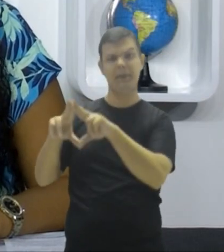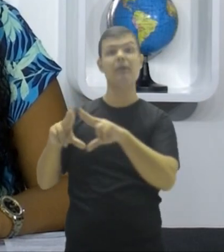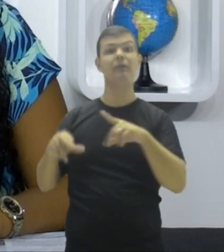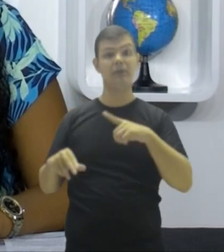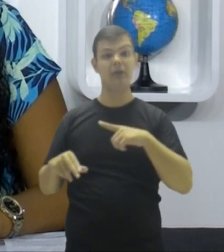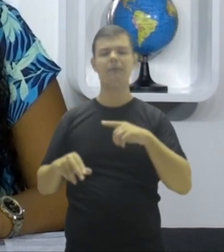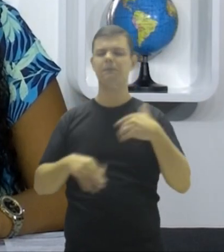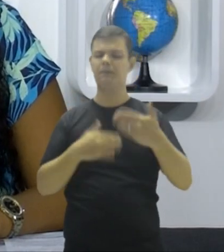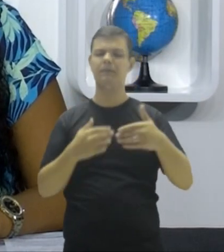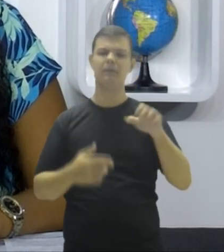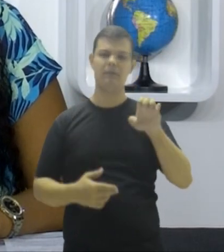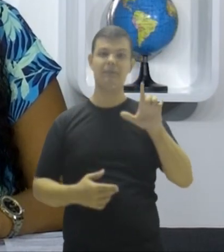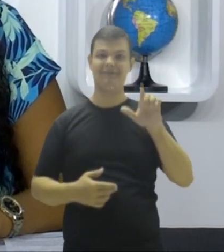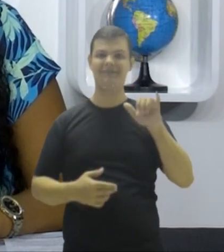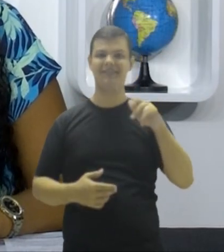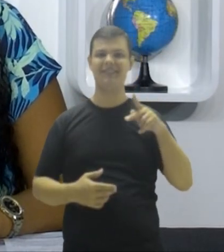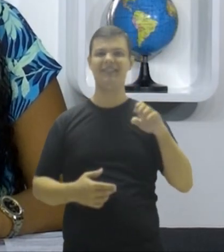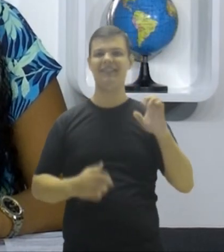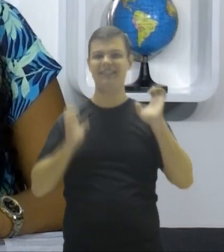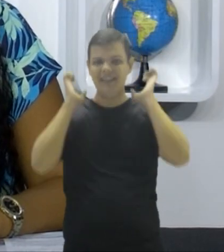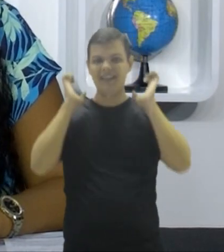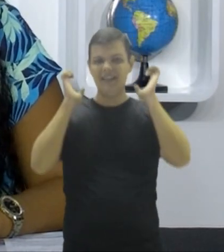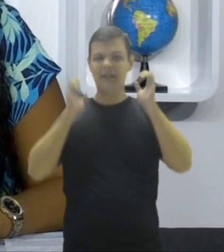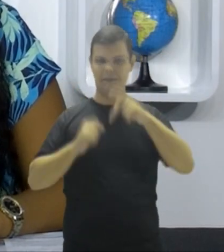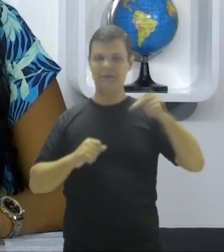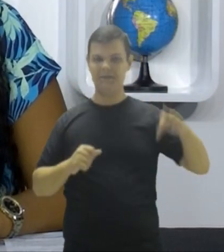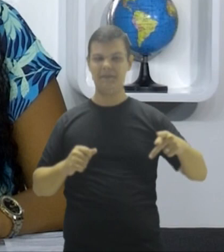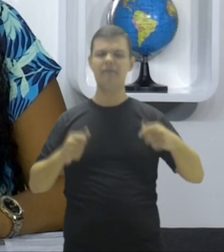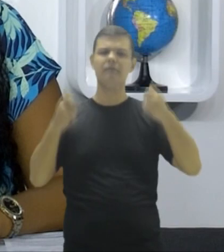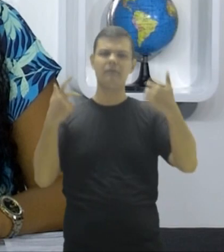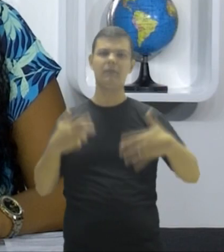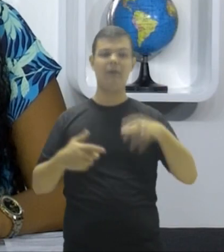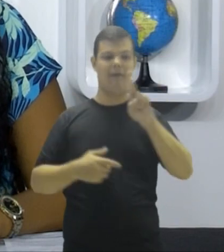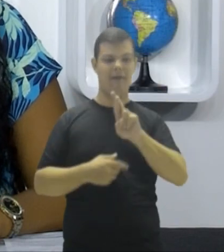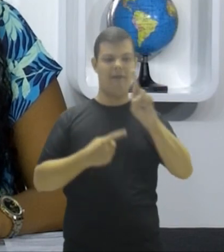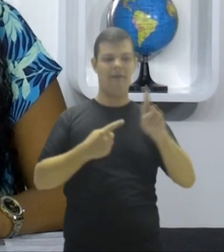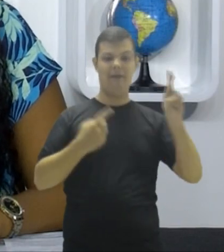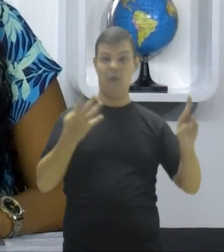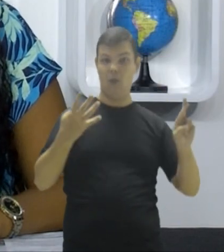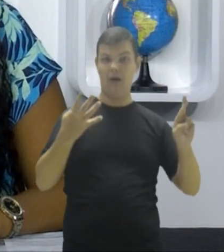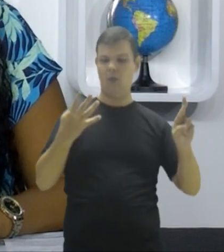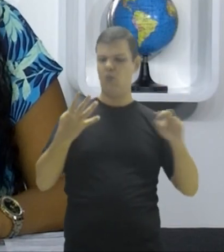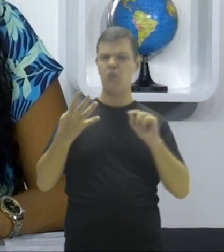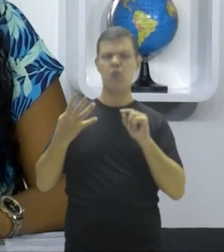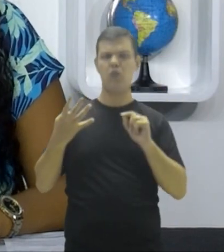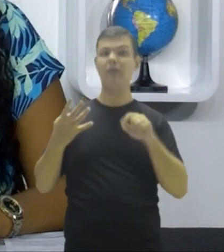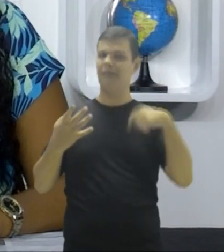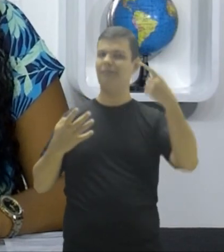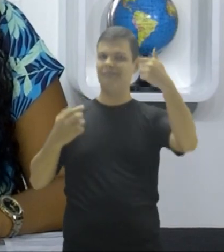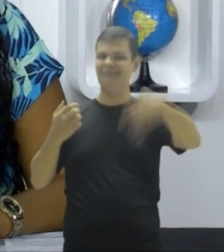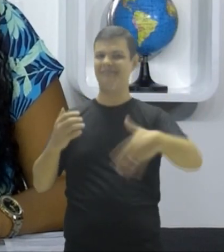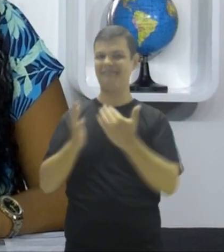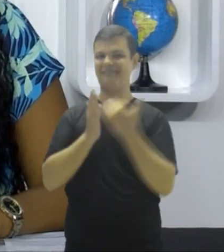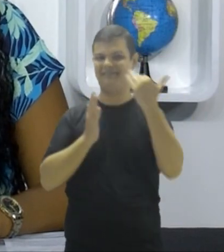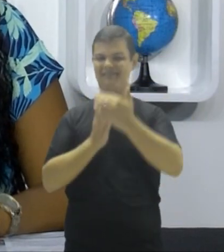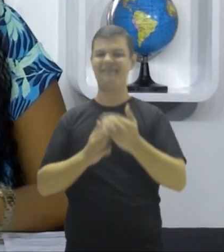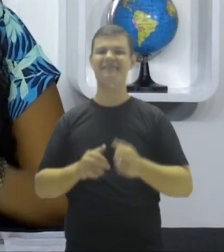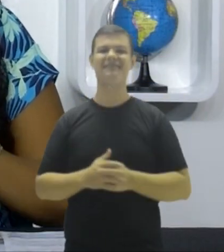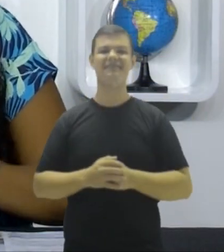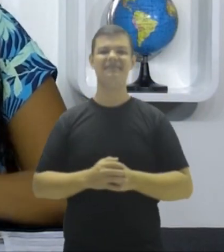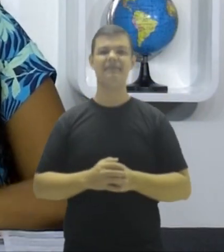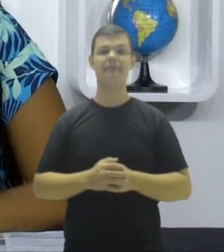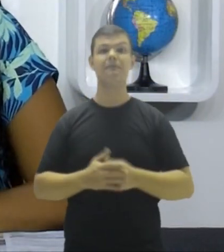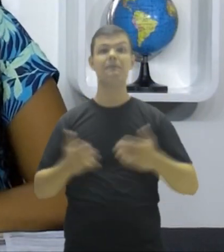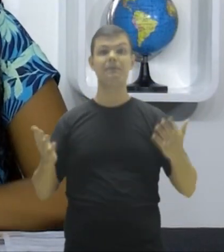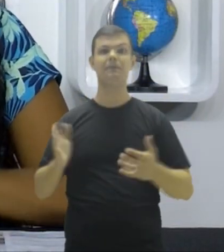creio que vai falar com vocês também sobre os 4 R's. Faça a sua parte. Agora nós vamos ver um